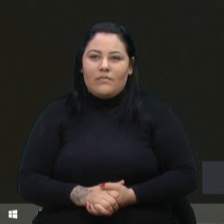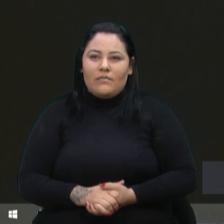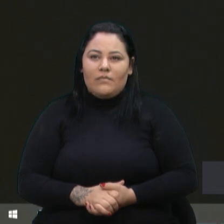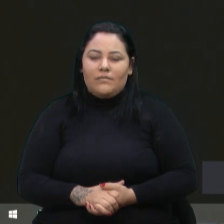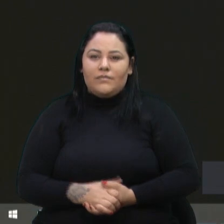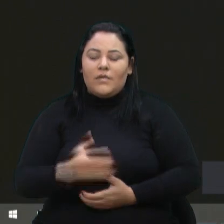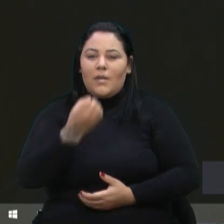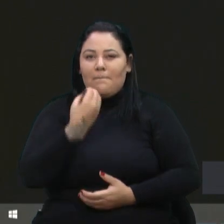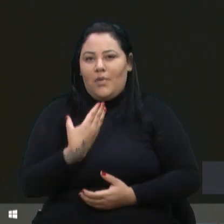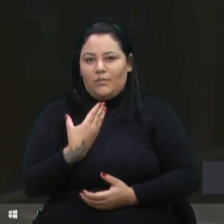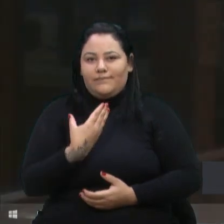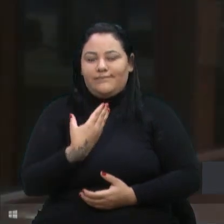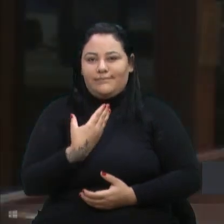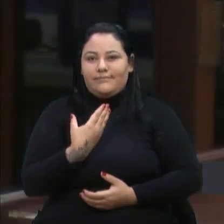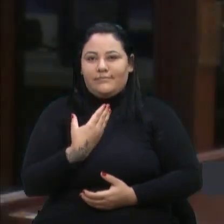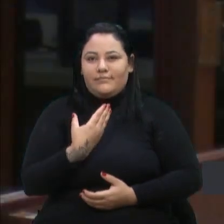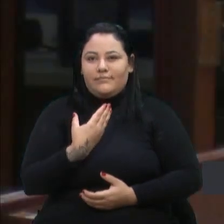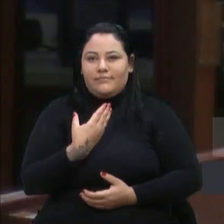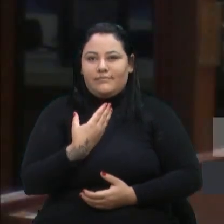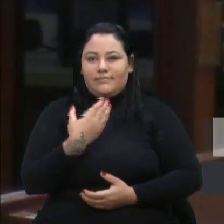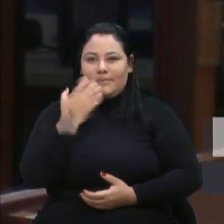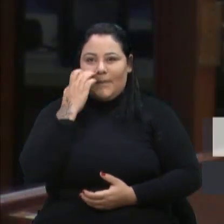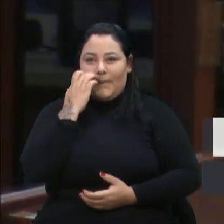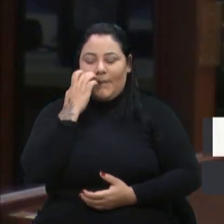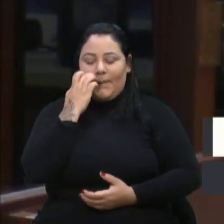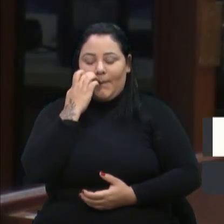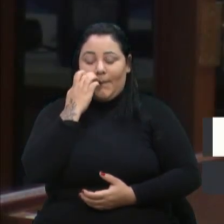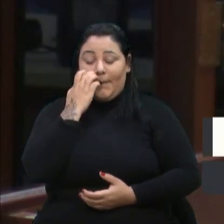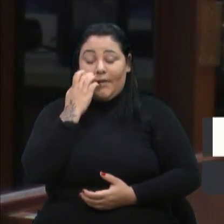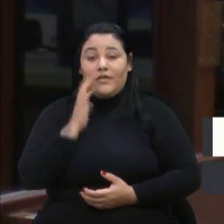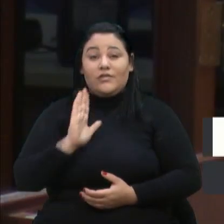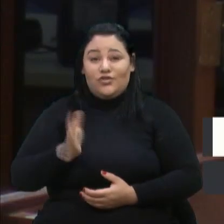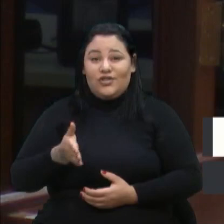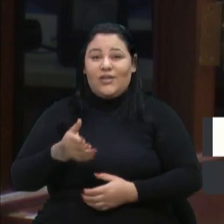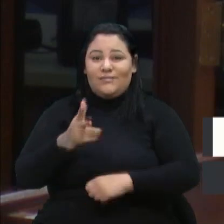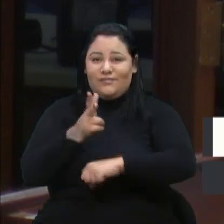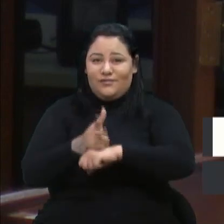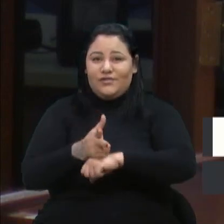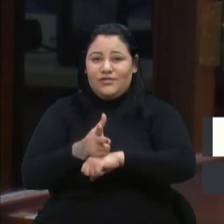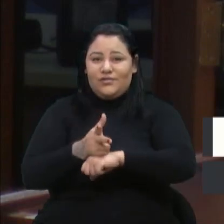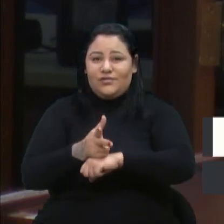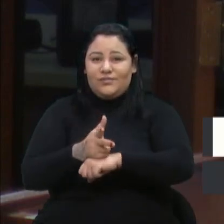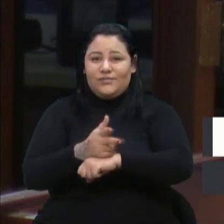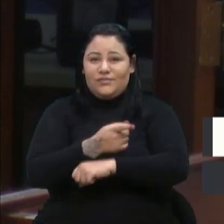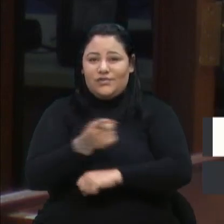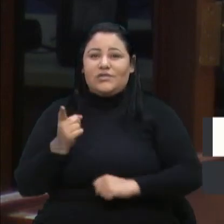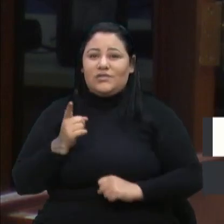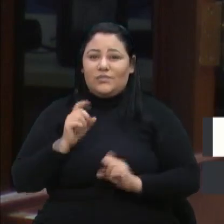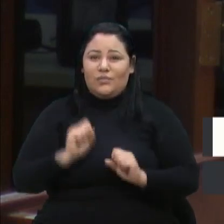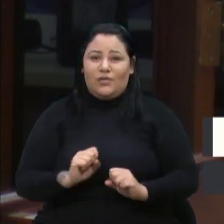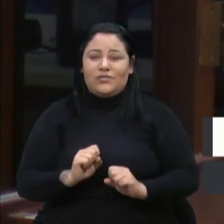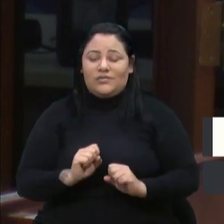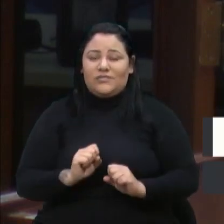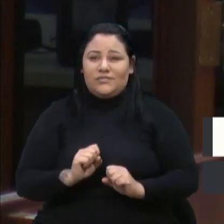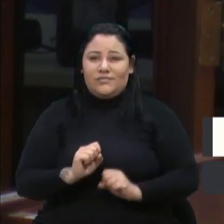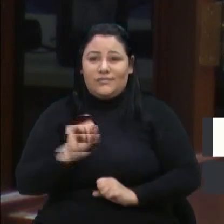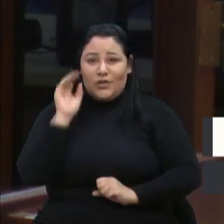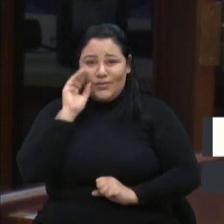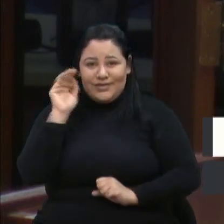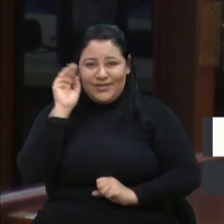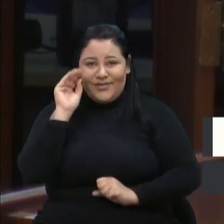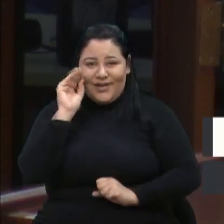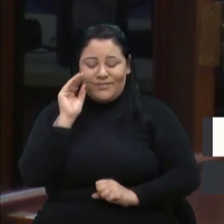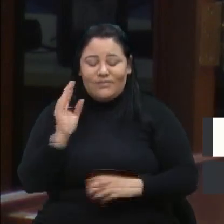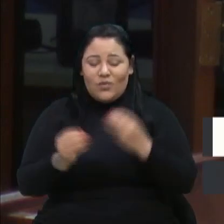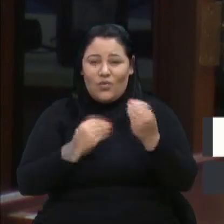Bom, gente, eu acho que já pelas imagens a gente pode observar o quanto a gente está com um